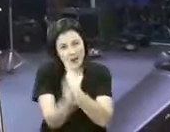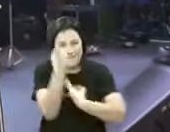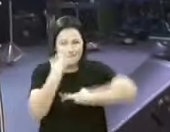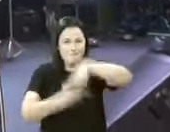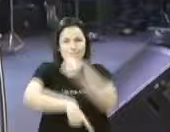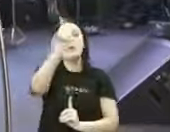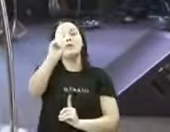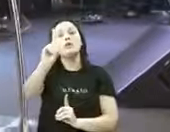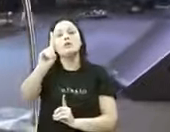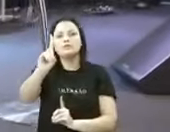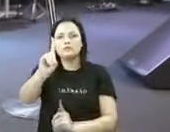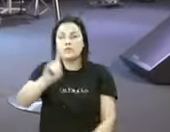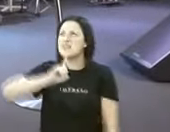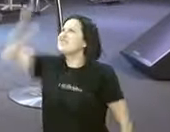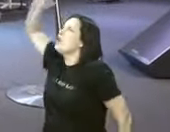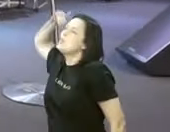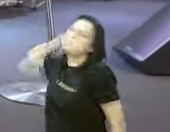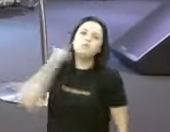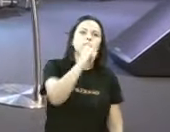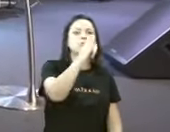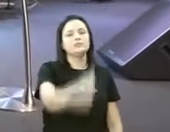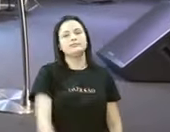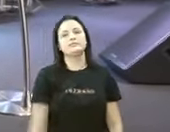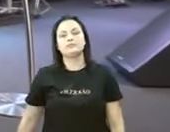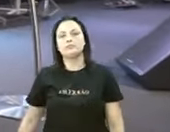prosperar. Assim te diz o Senhor.